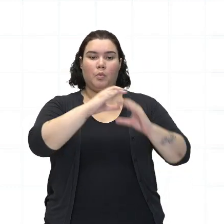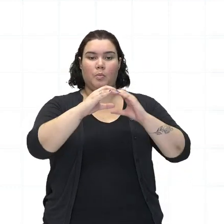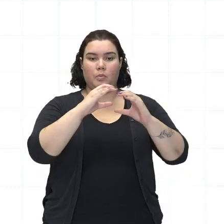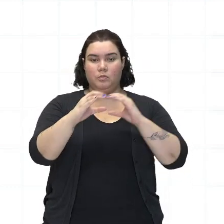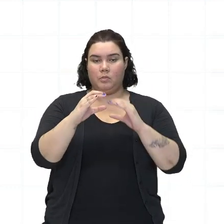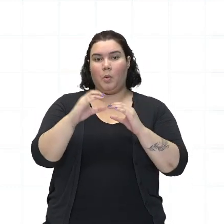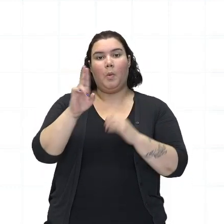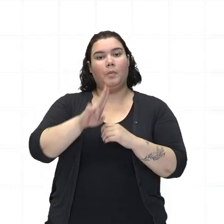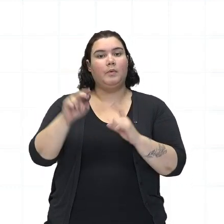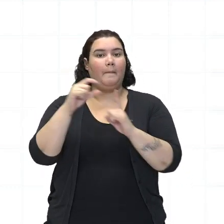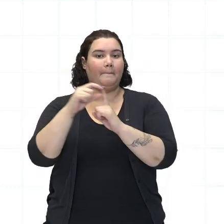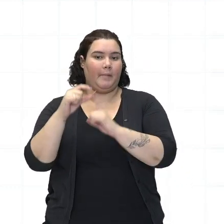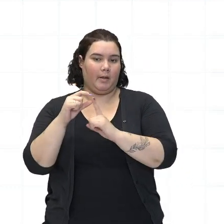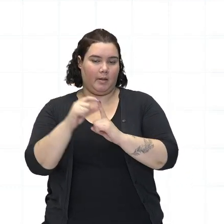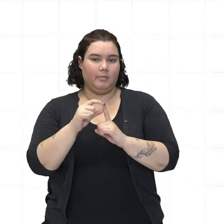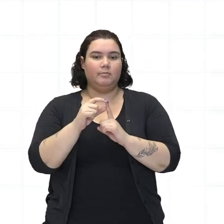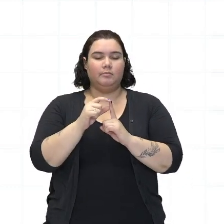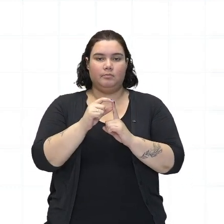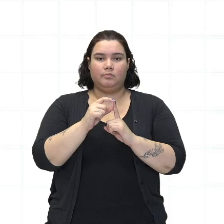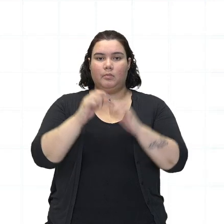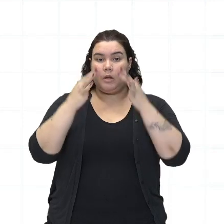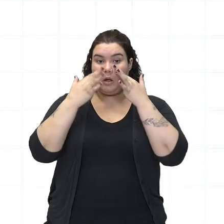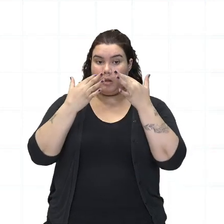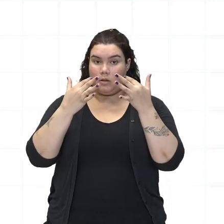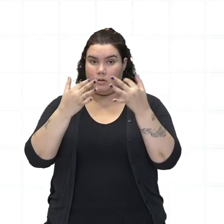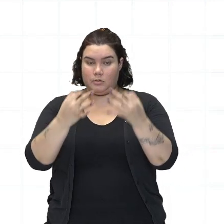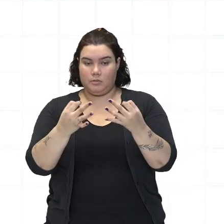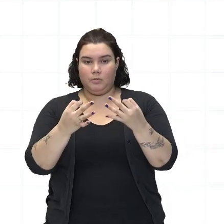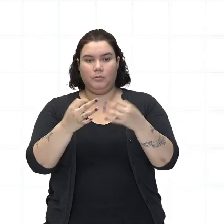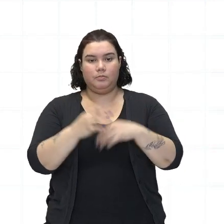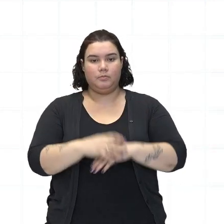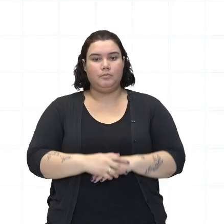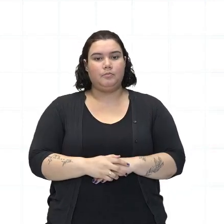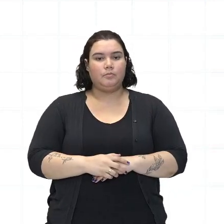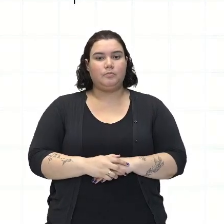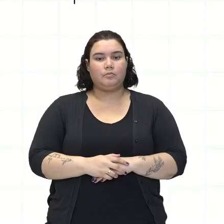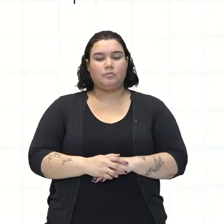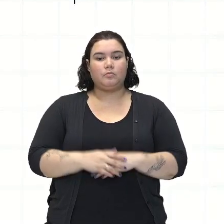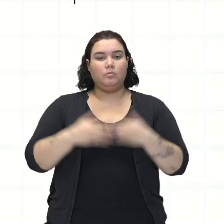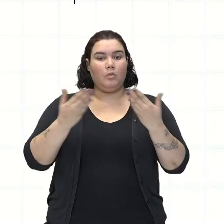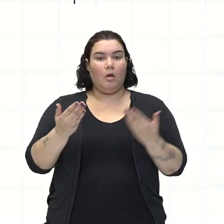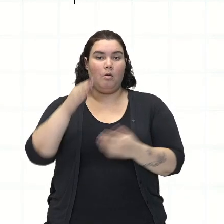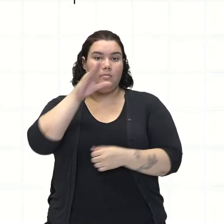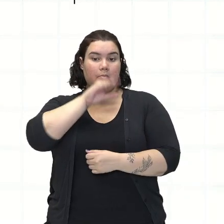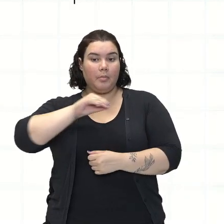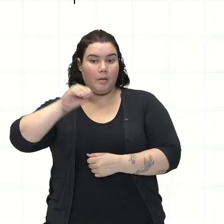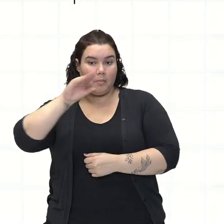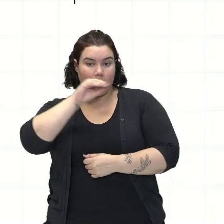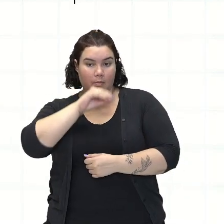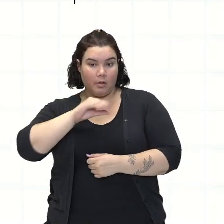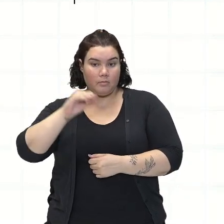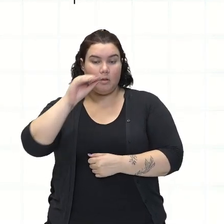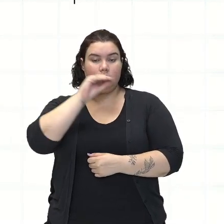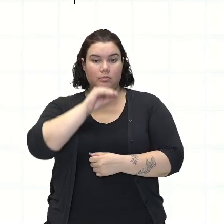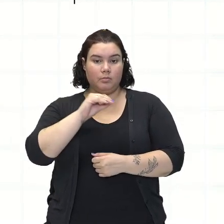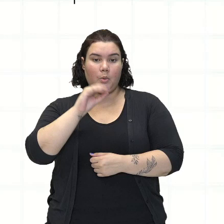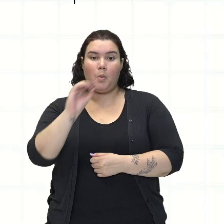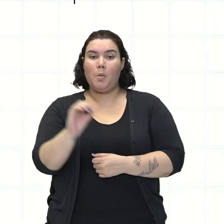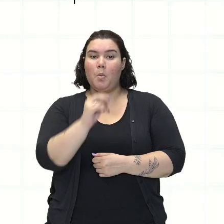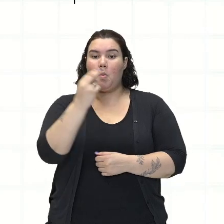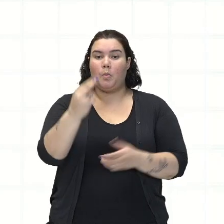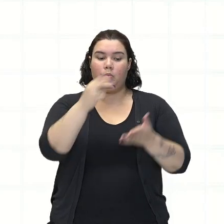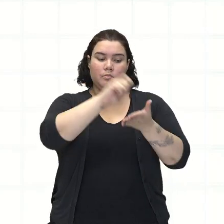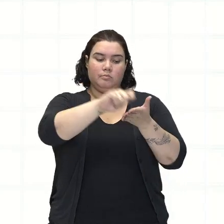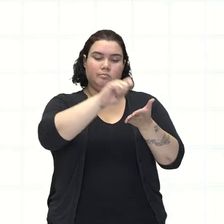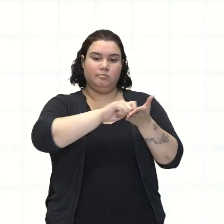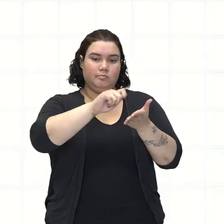com palavras. Muito atento a isso aí, tá? Então, seja na fala ou na